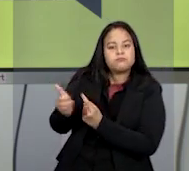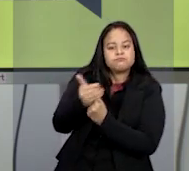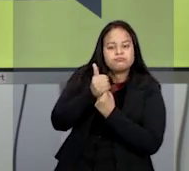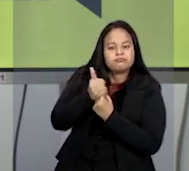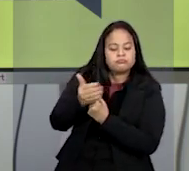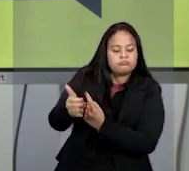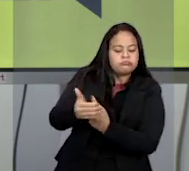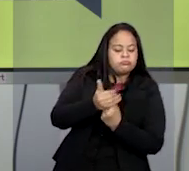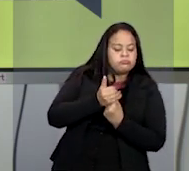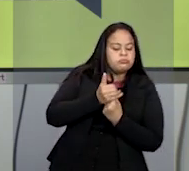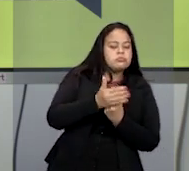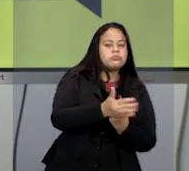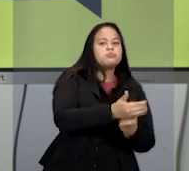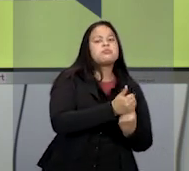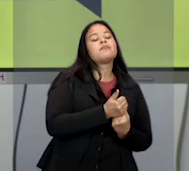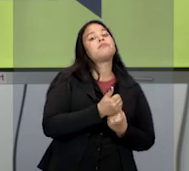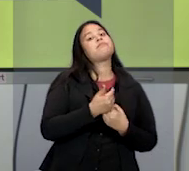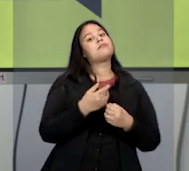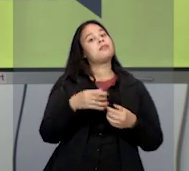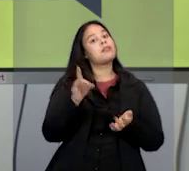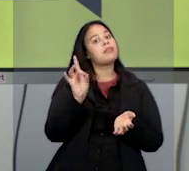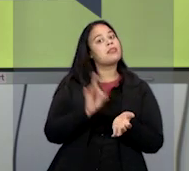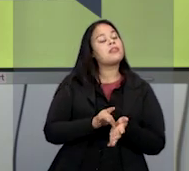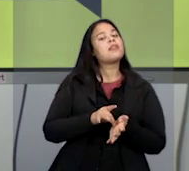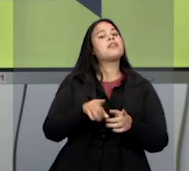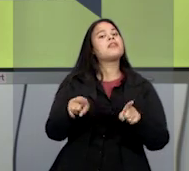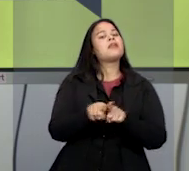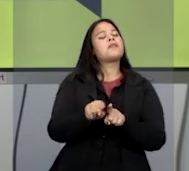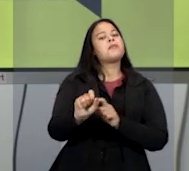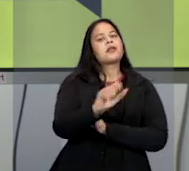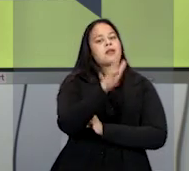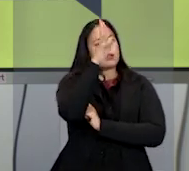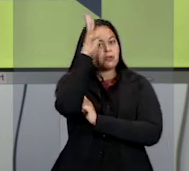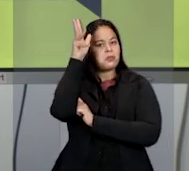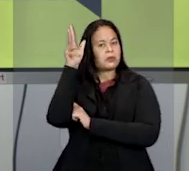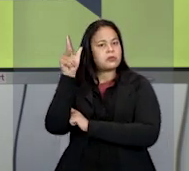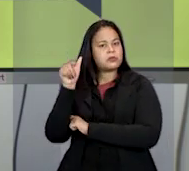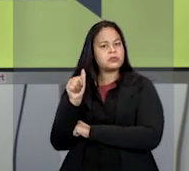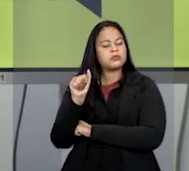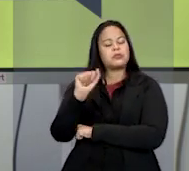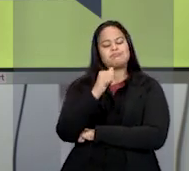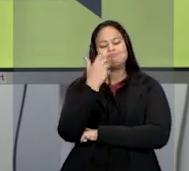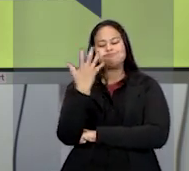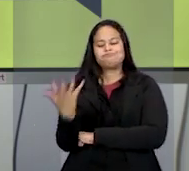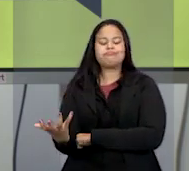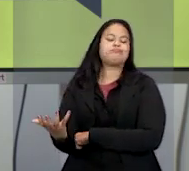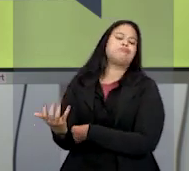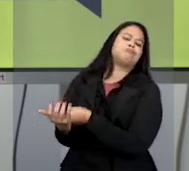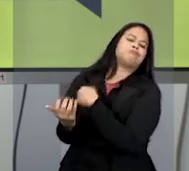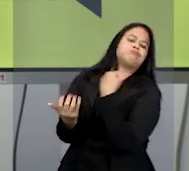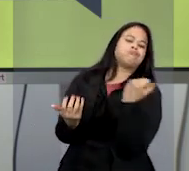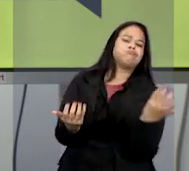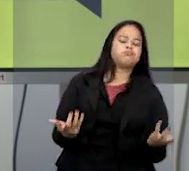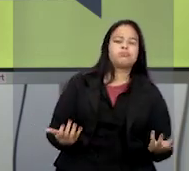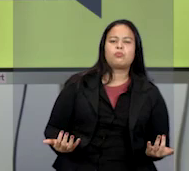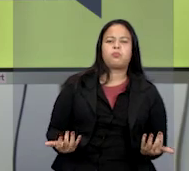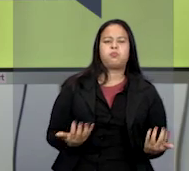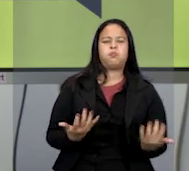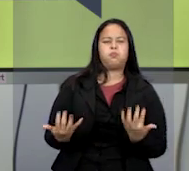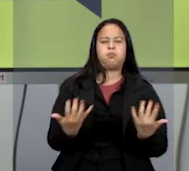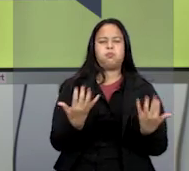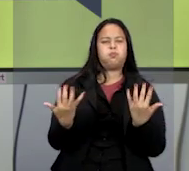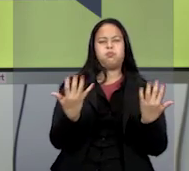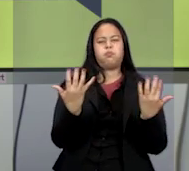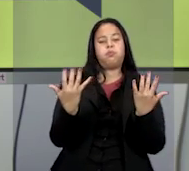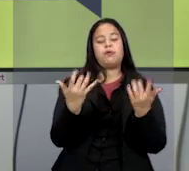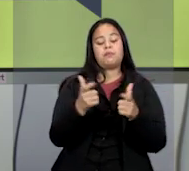e automaticamente a floresta amazônica torna-se o alvo aí de desmatamento e queimada para justamente ampliar